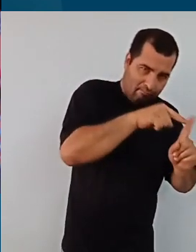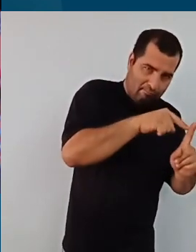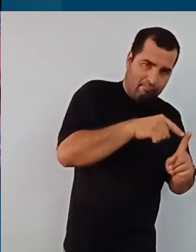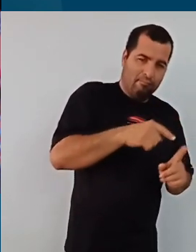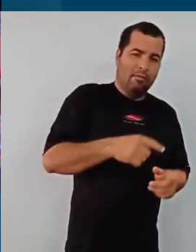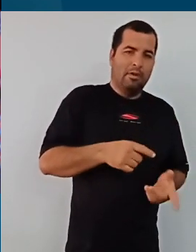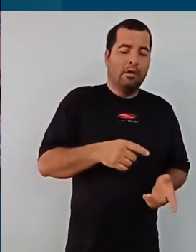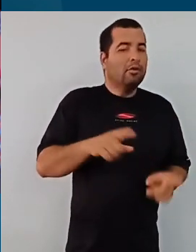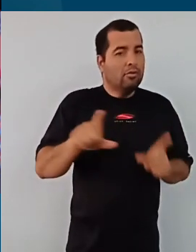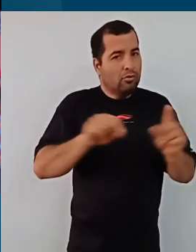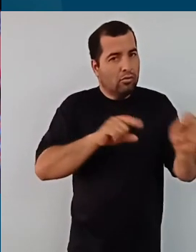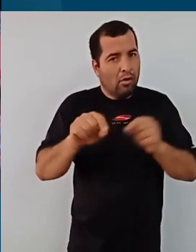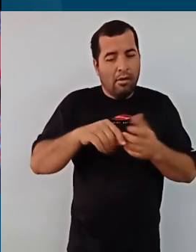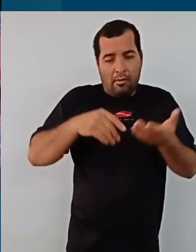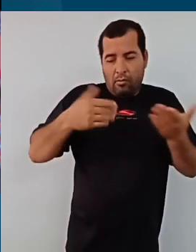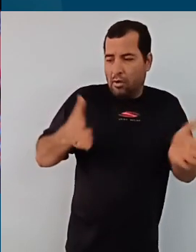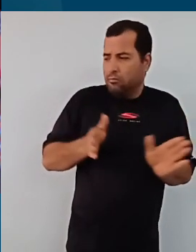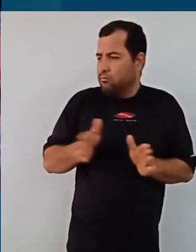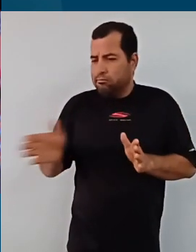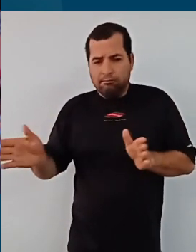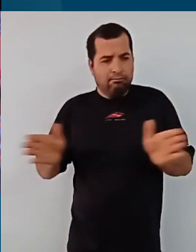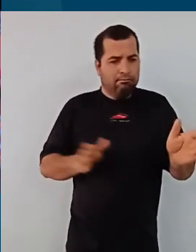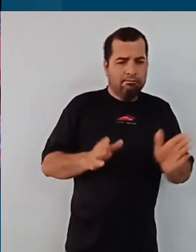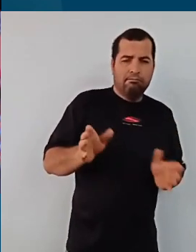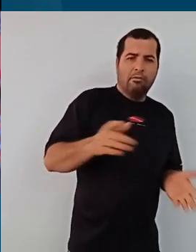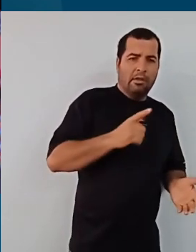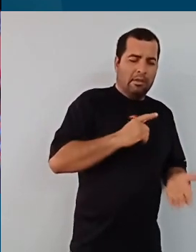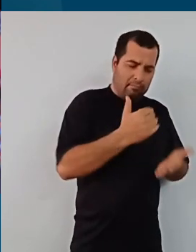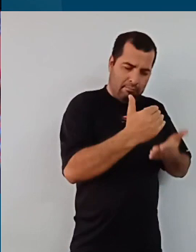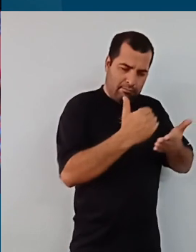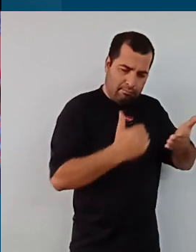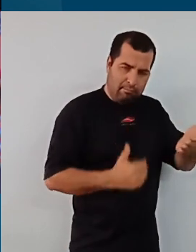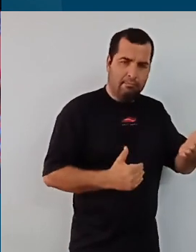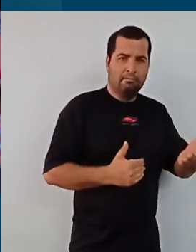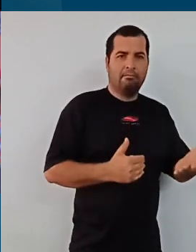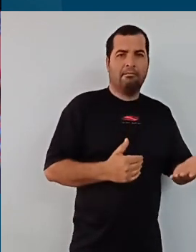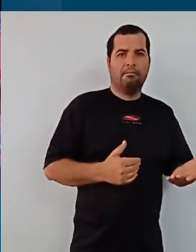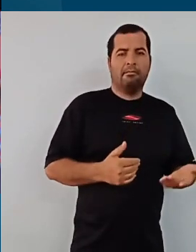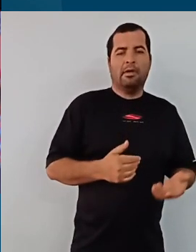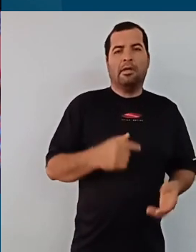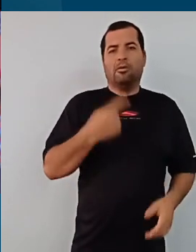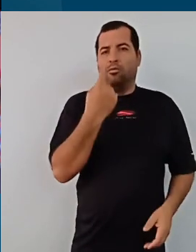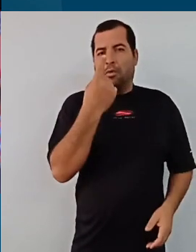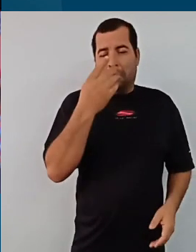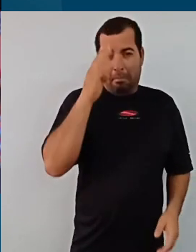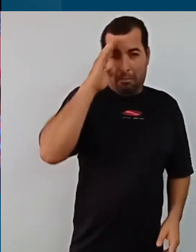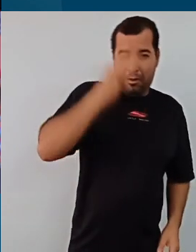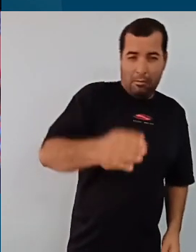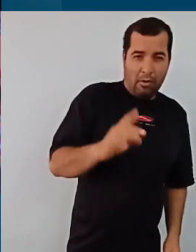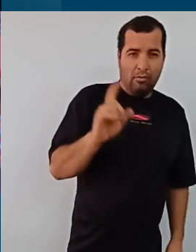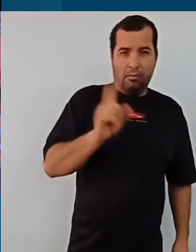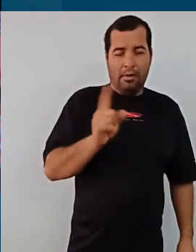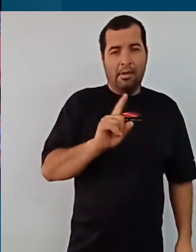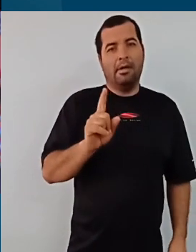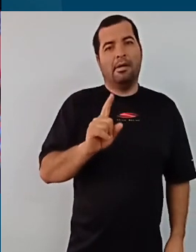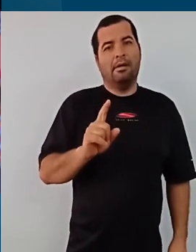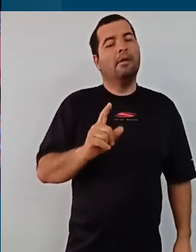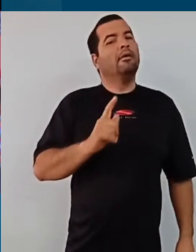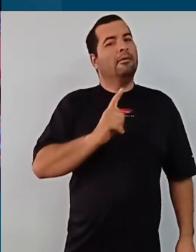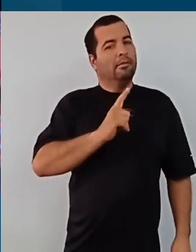escolhe, né, as ferramentas, e a metodologia está dentro disso, ou seja, não é ela a principal, ela